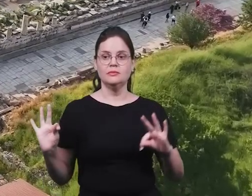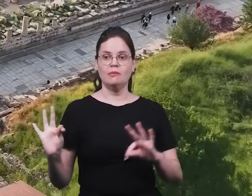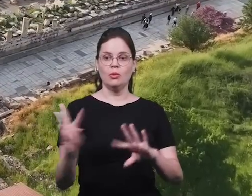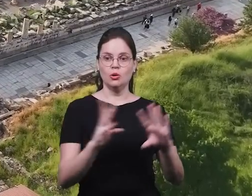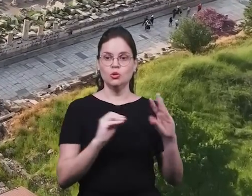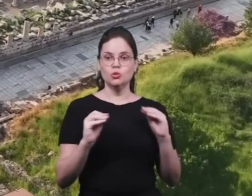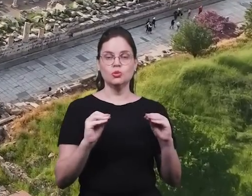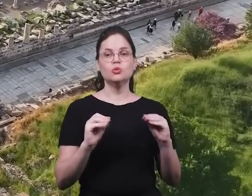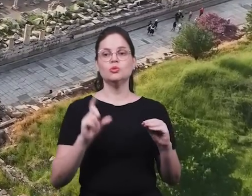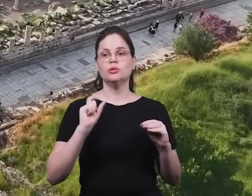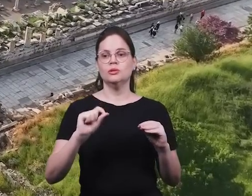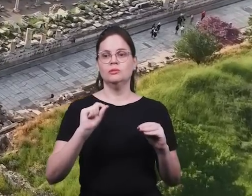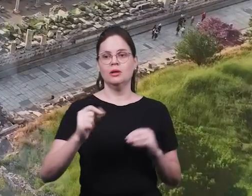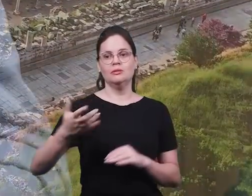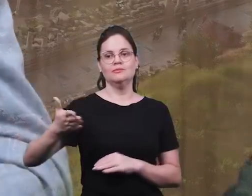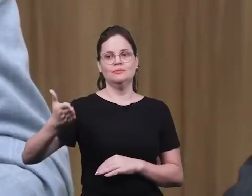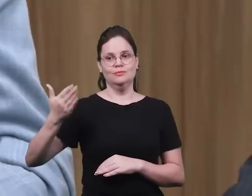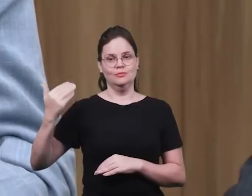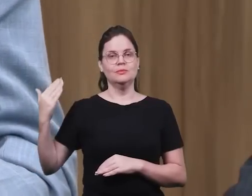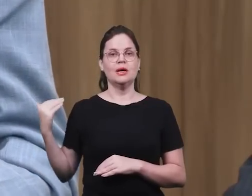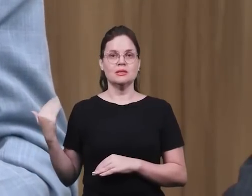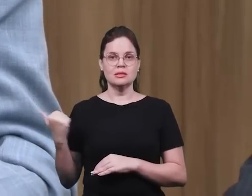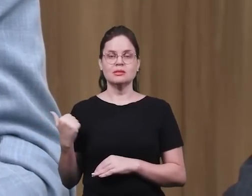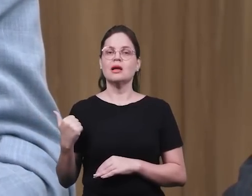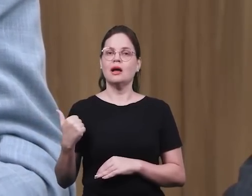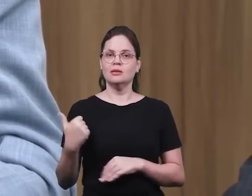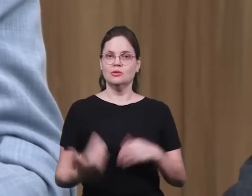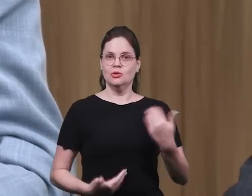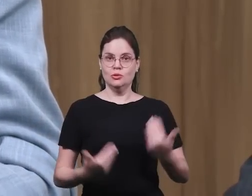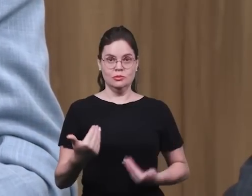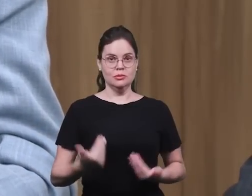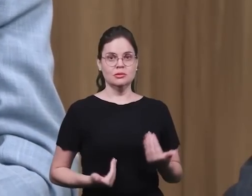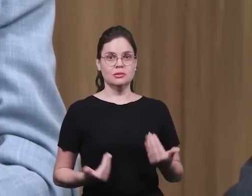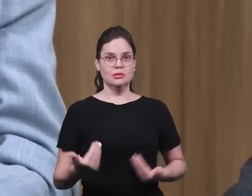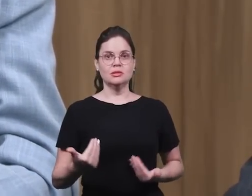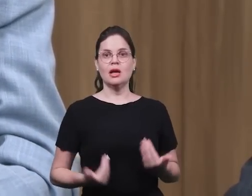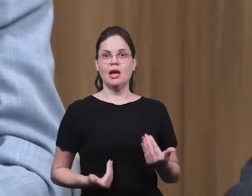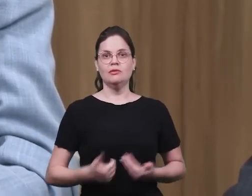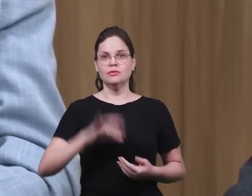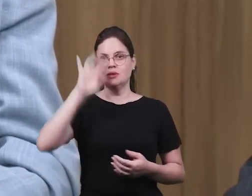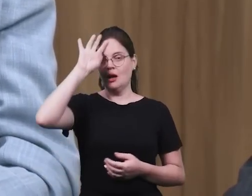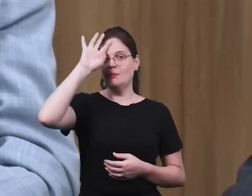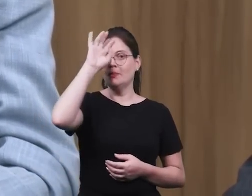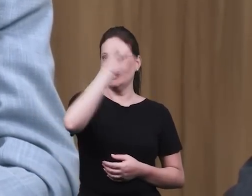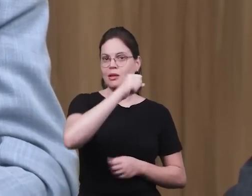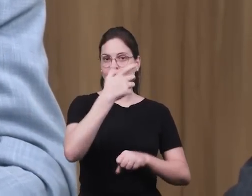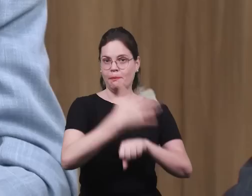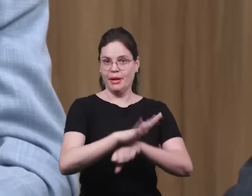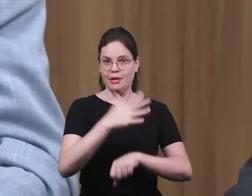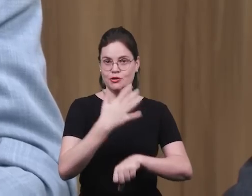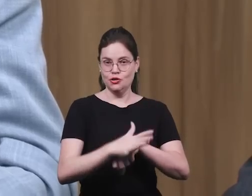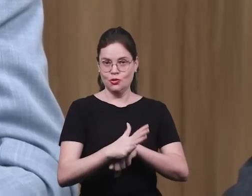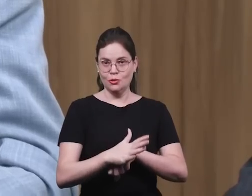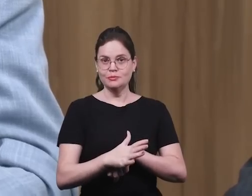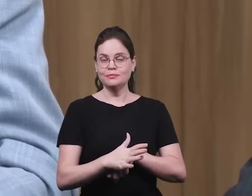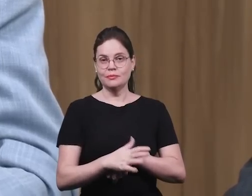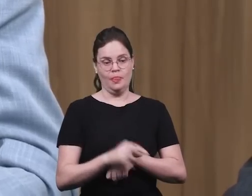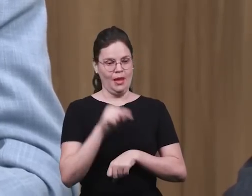apostólica usou. Quando ela usou esses recursos, ela não usou porque ela os tinha, ela não